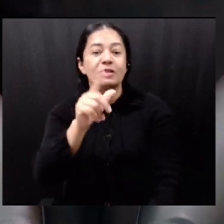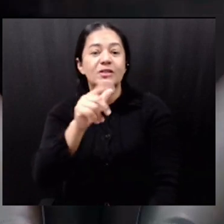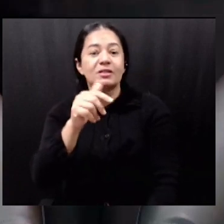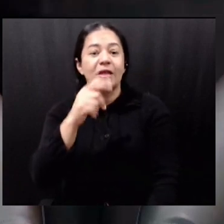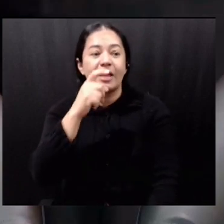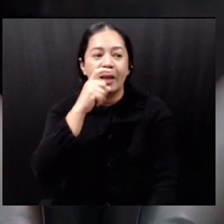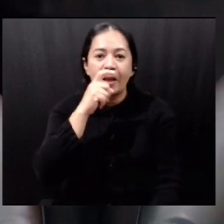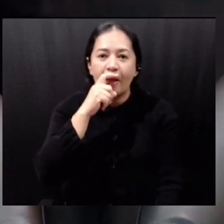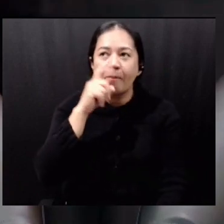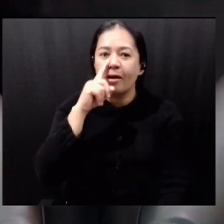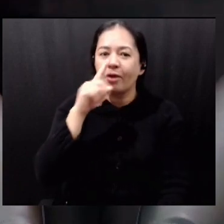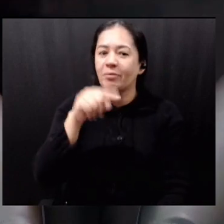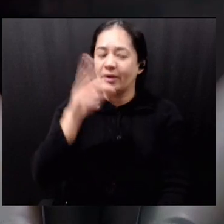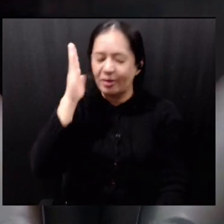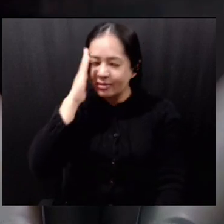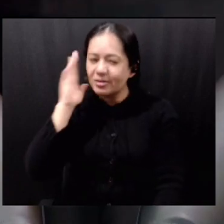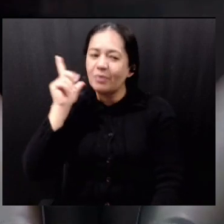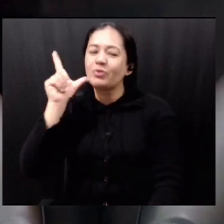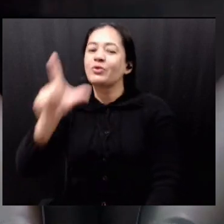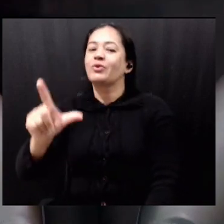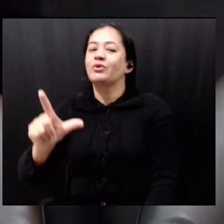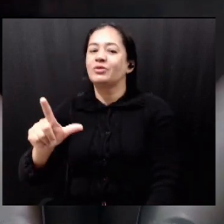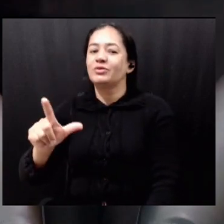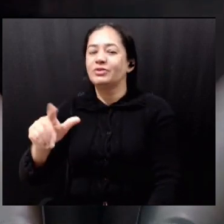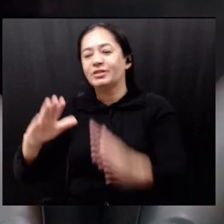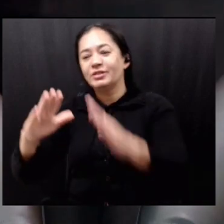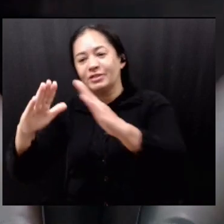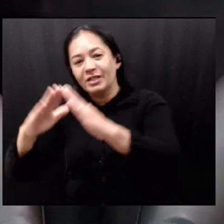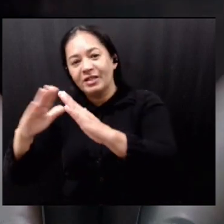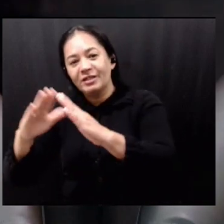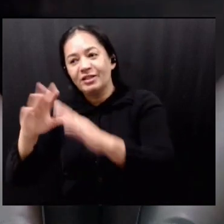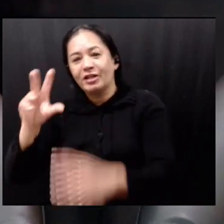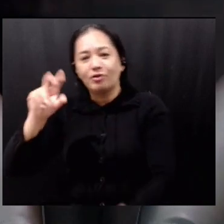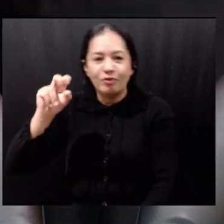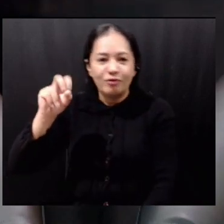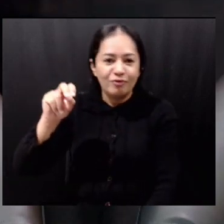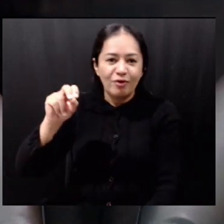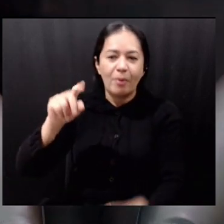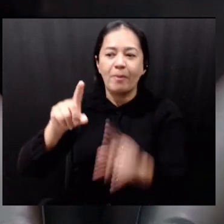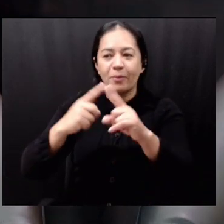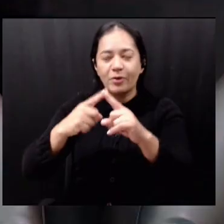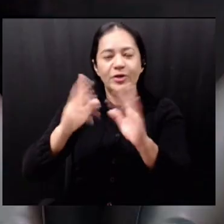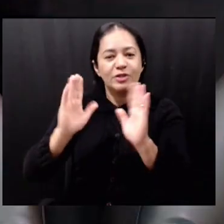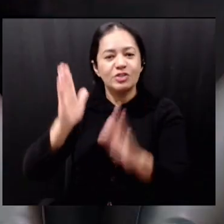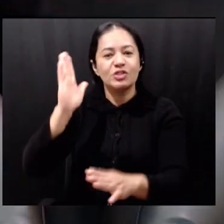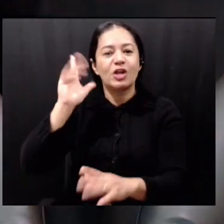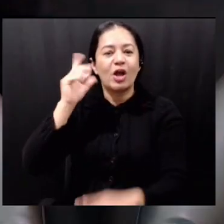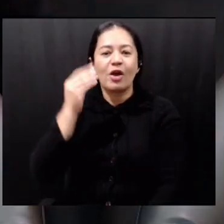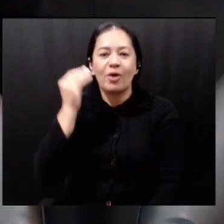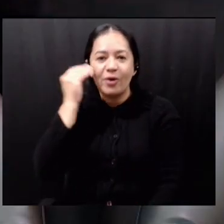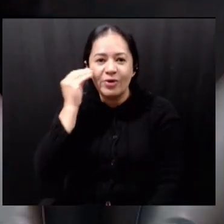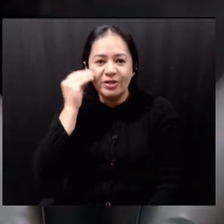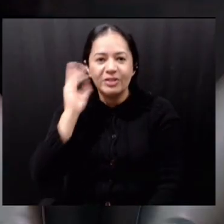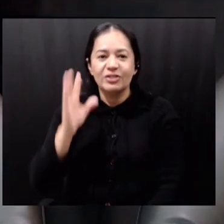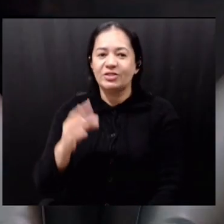ela já sabe o que ela consegue no ambiente da avó e do vô, porque ela também já conhece e já testou eles pra saber o que consegue.